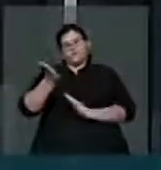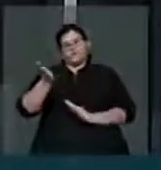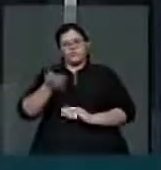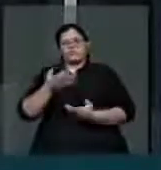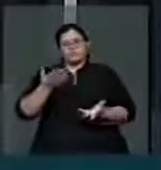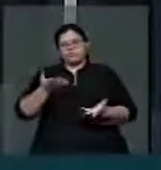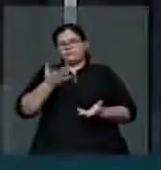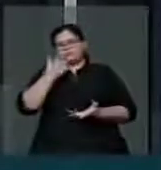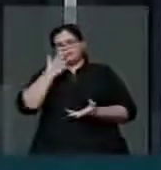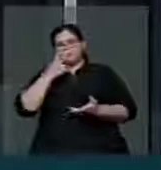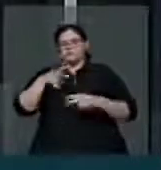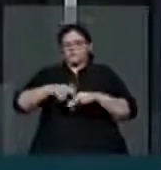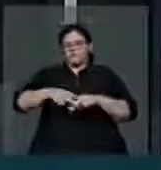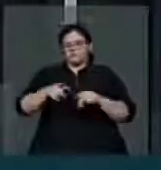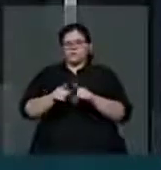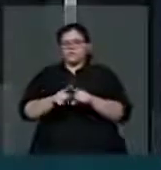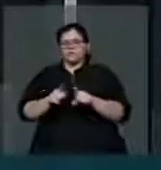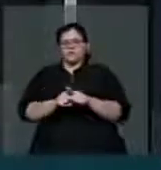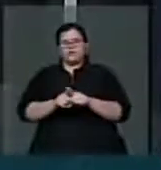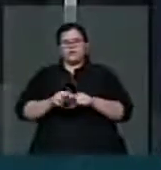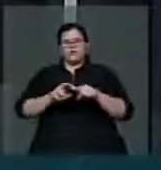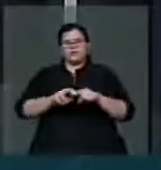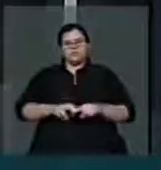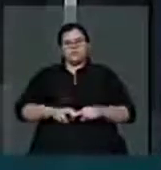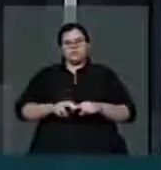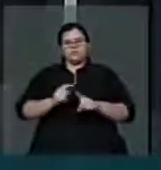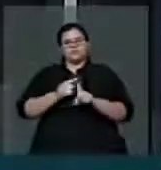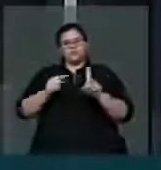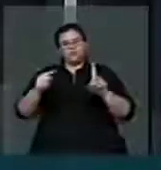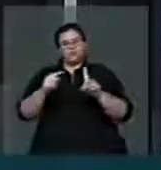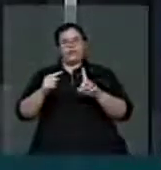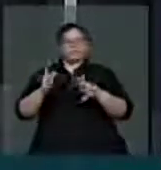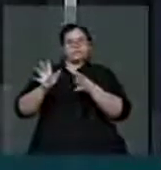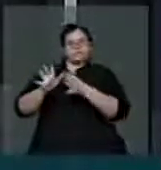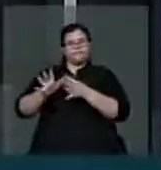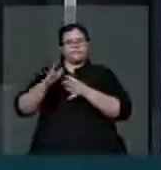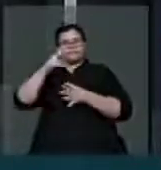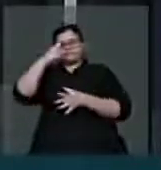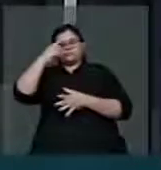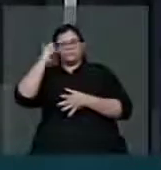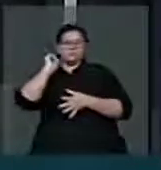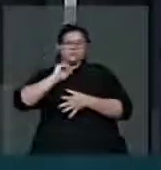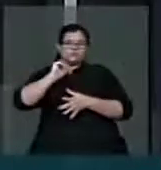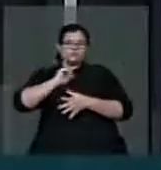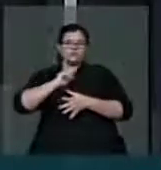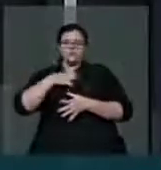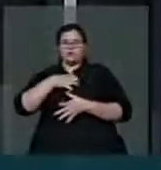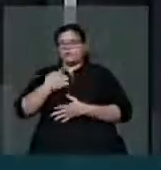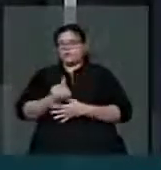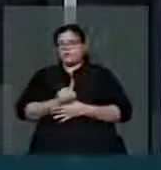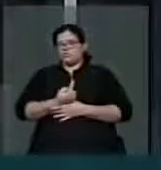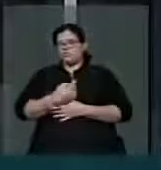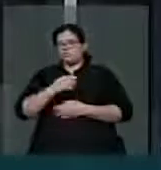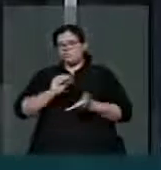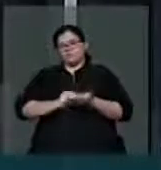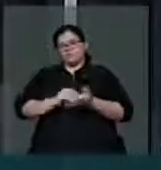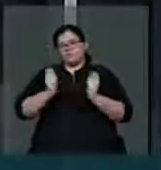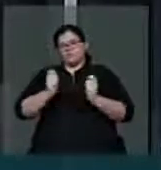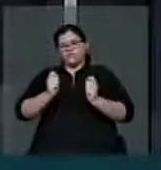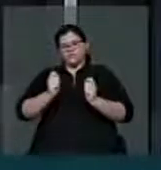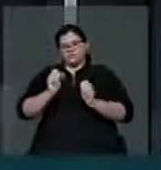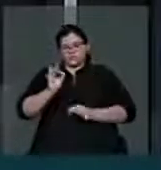modo, pelo menos parcialmente, Minas Gerais começou a sentir que ali pode haver justiça, de